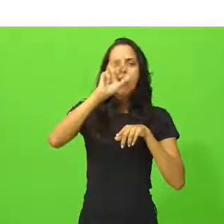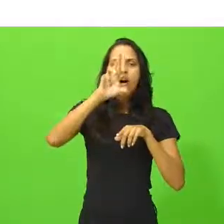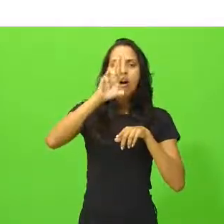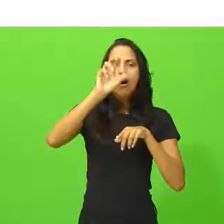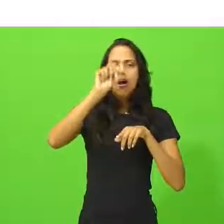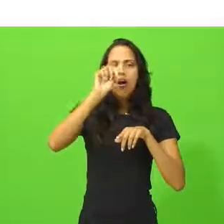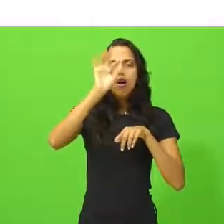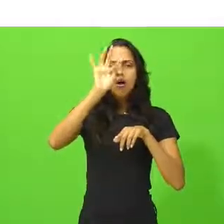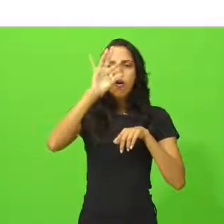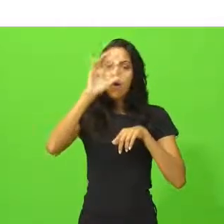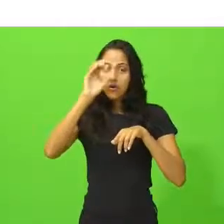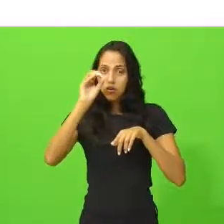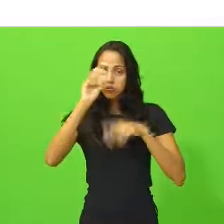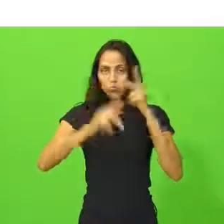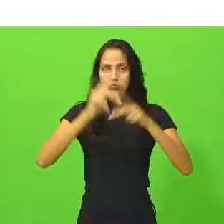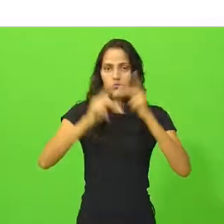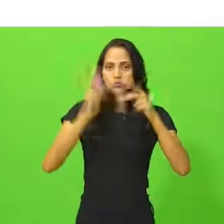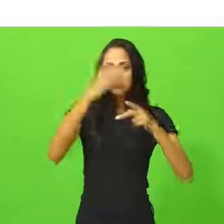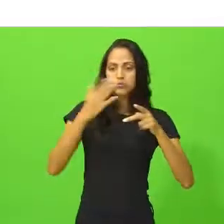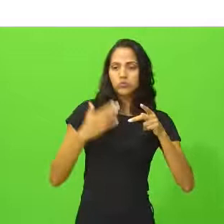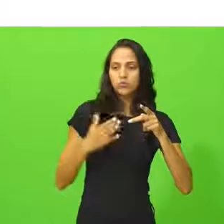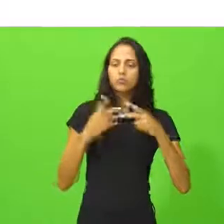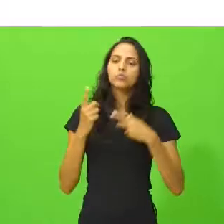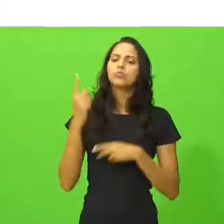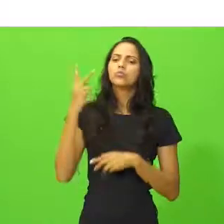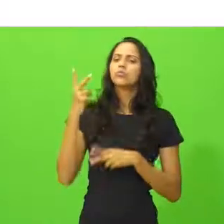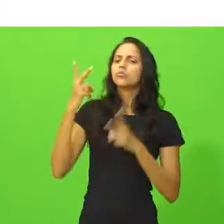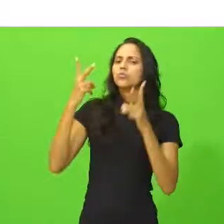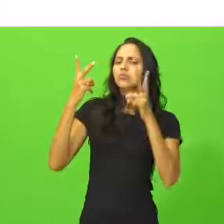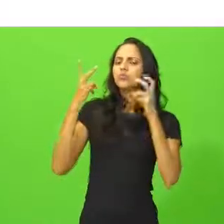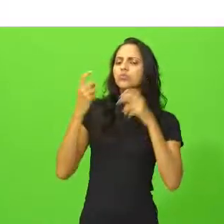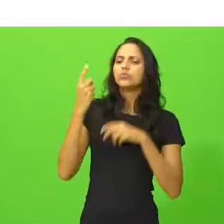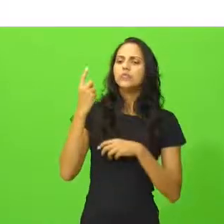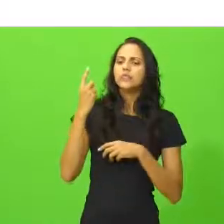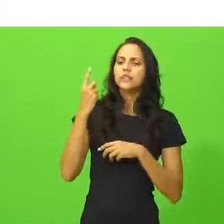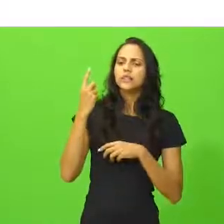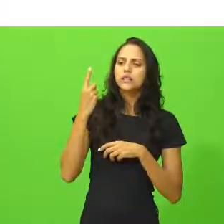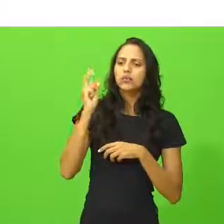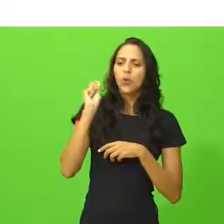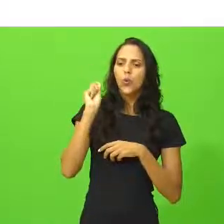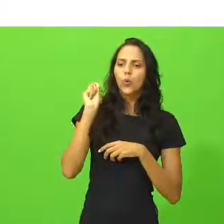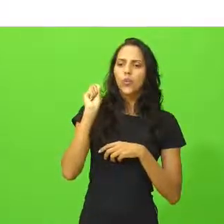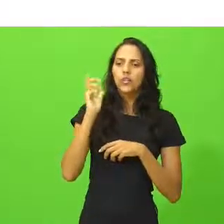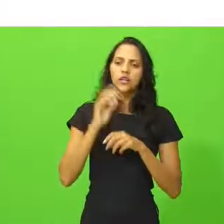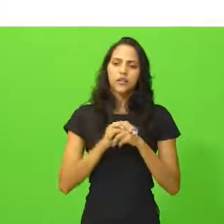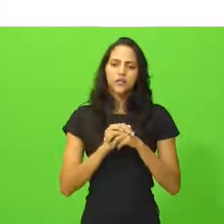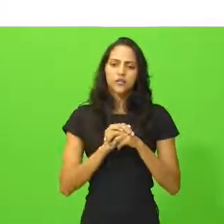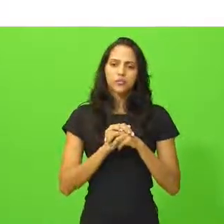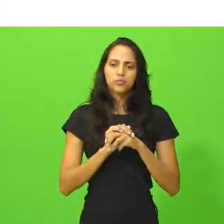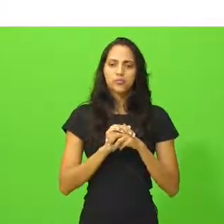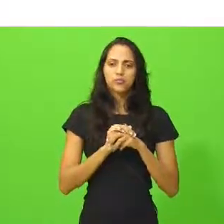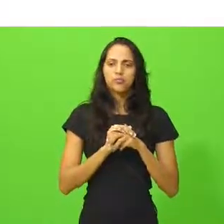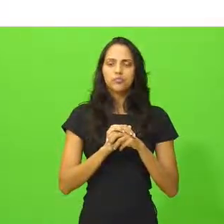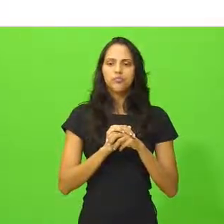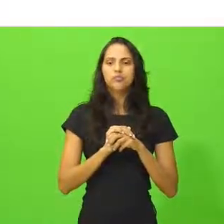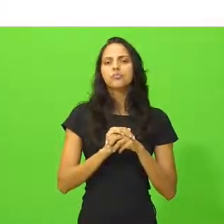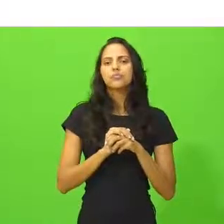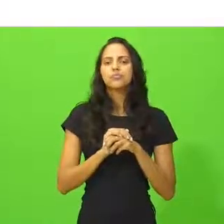população brasileira devidamente ocupada. Vocês estão notando, professor, que o setor de serviços,